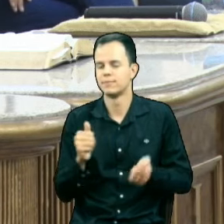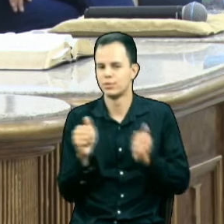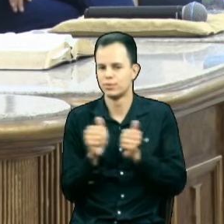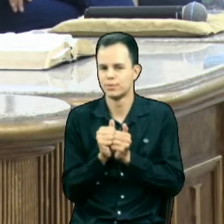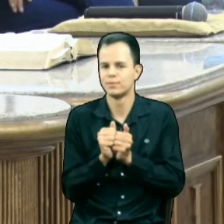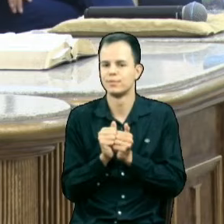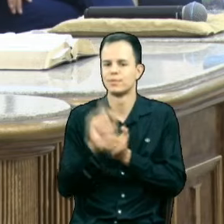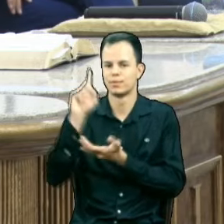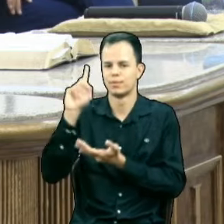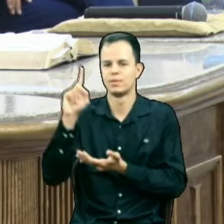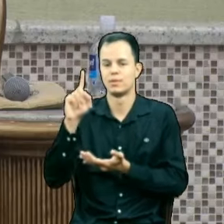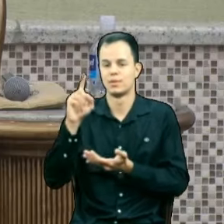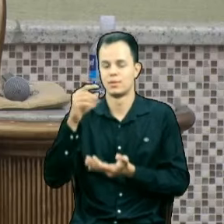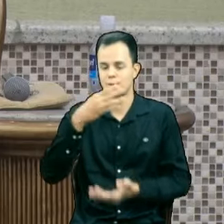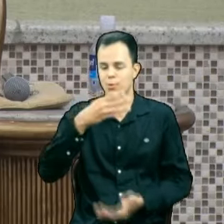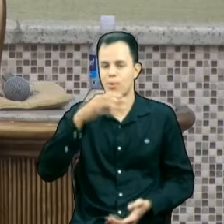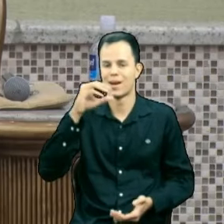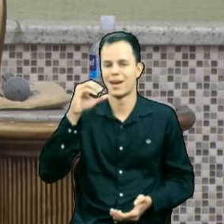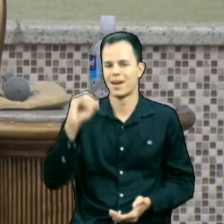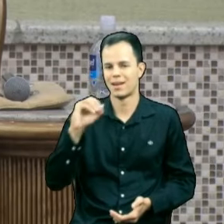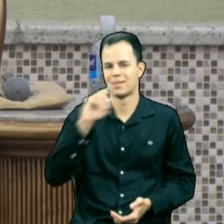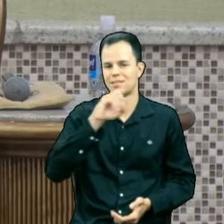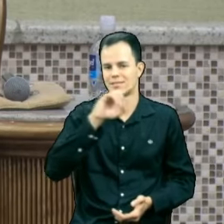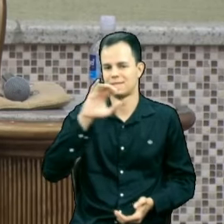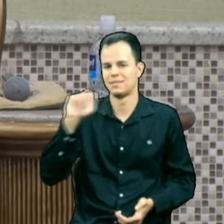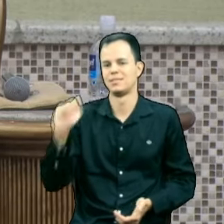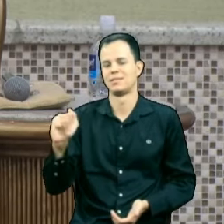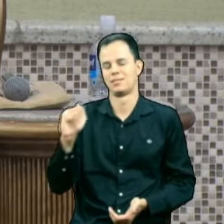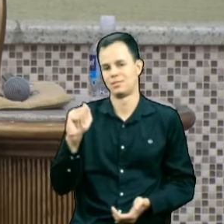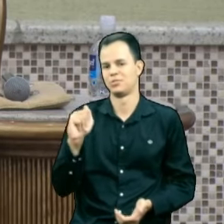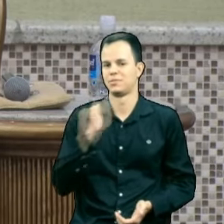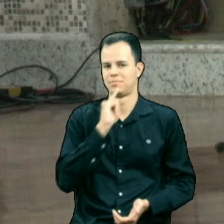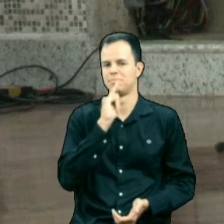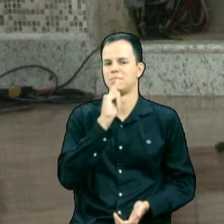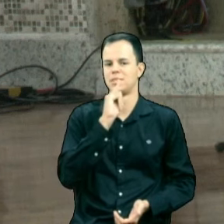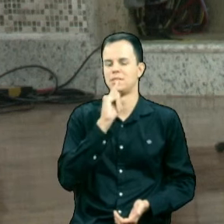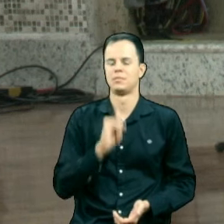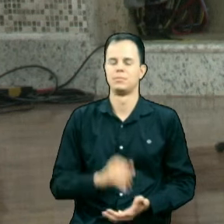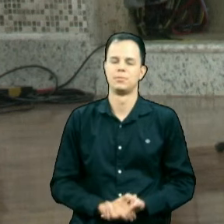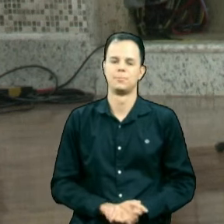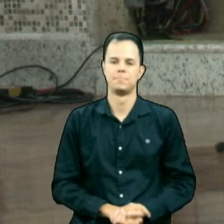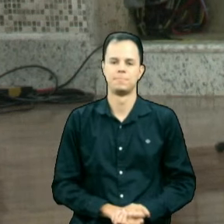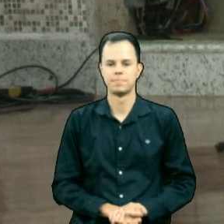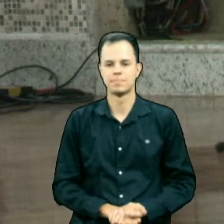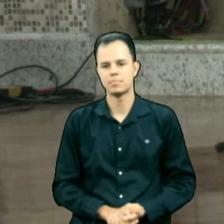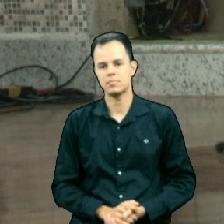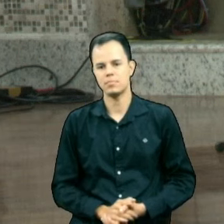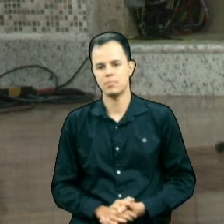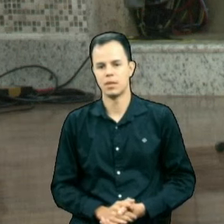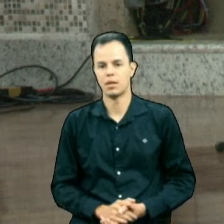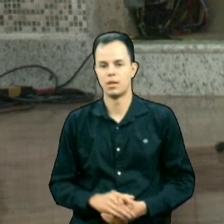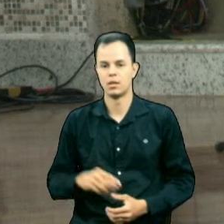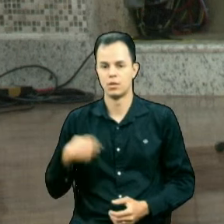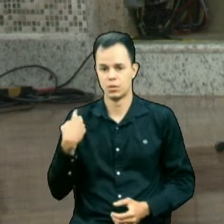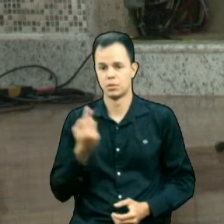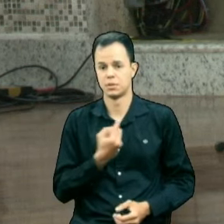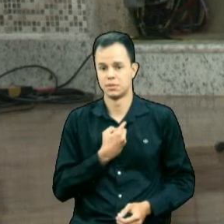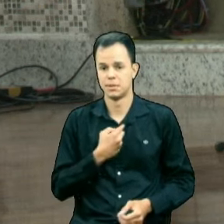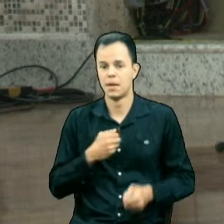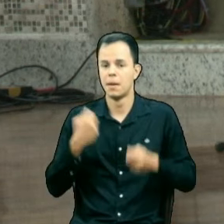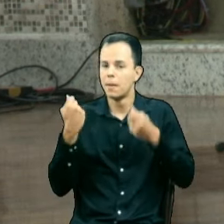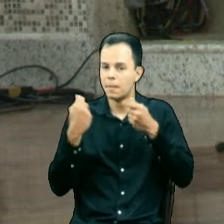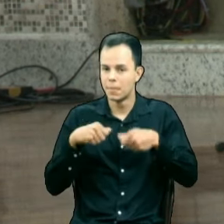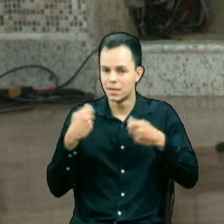é de tempo em tempo eu preciso fazer um propósito com Deus e dedicar mais a leitura da